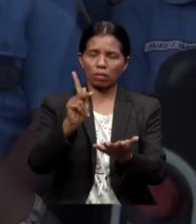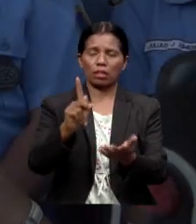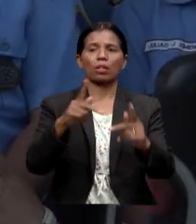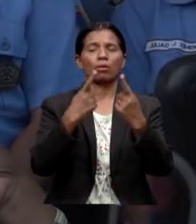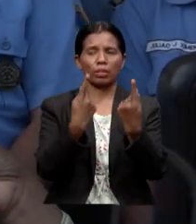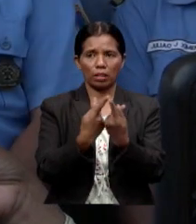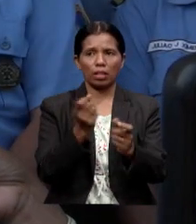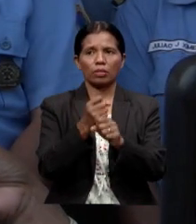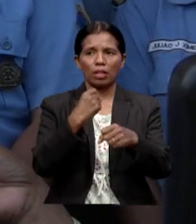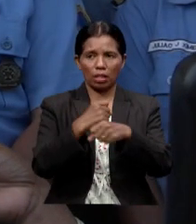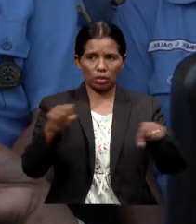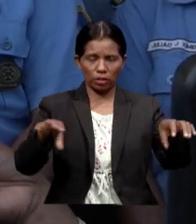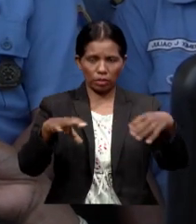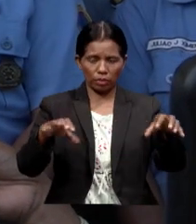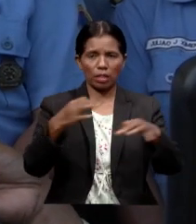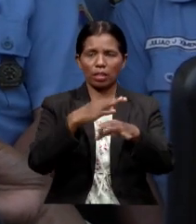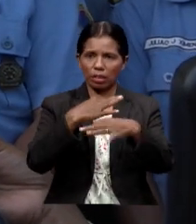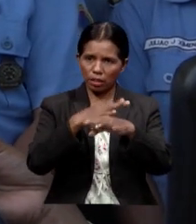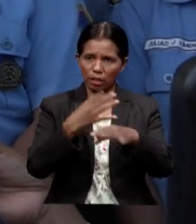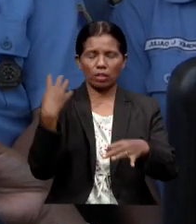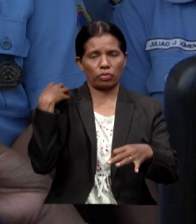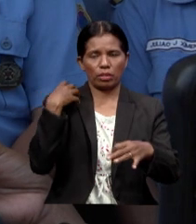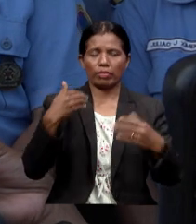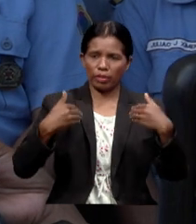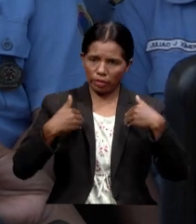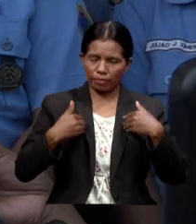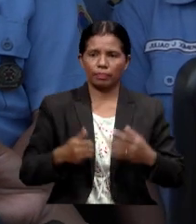serviço, serviço de manutenção na BMIA. Infelizmente,